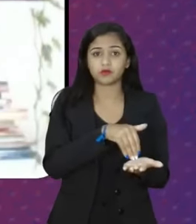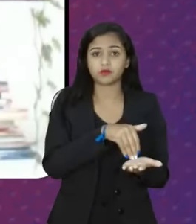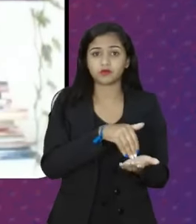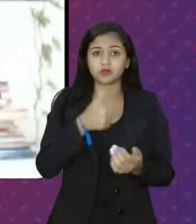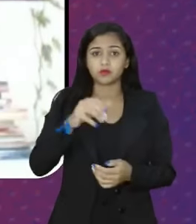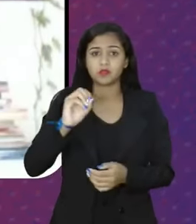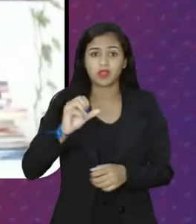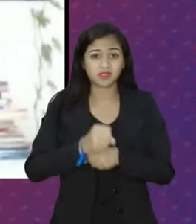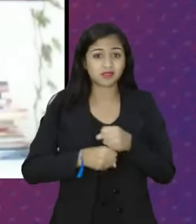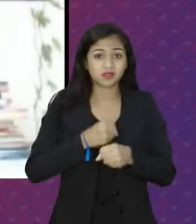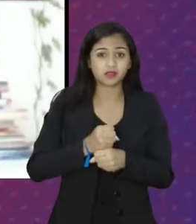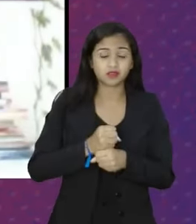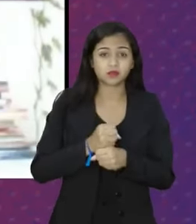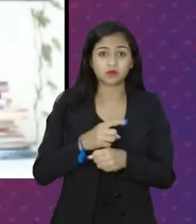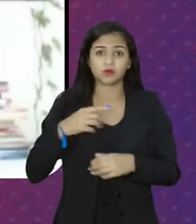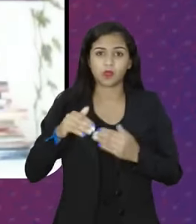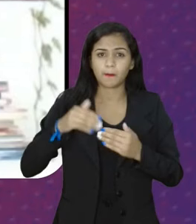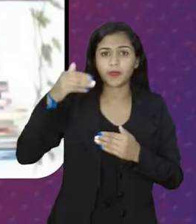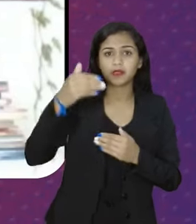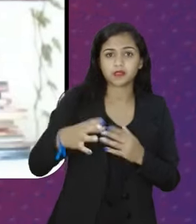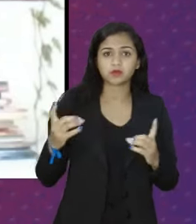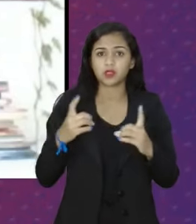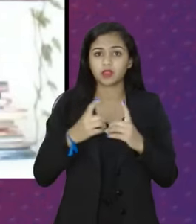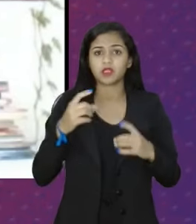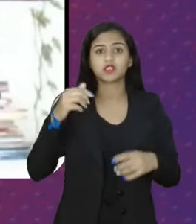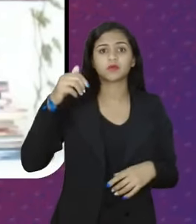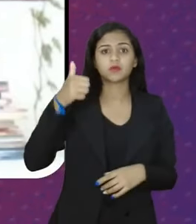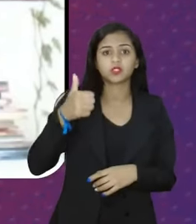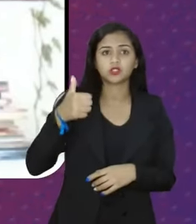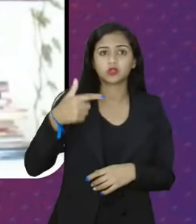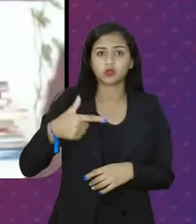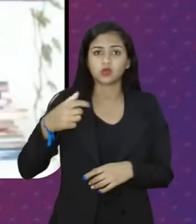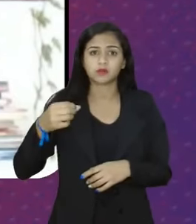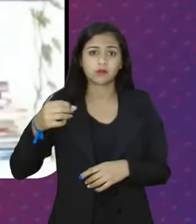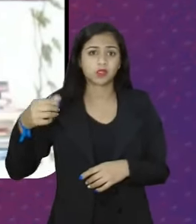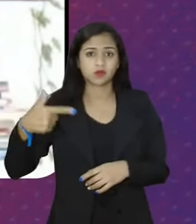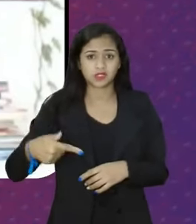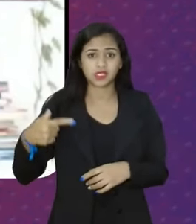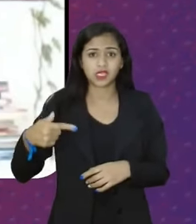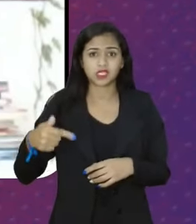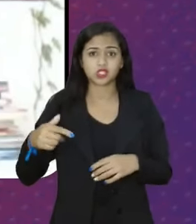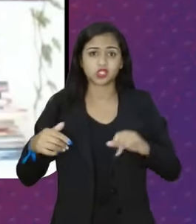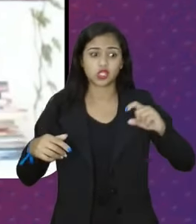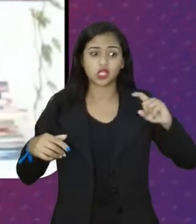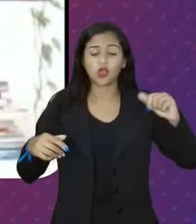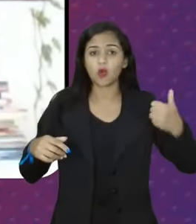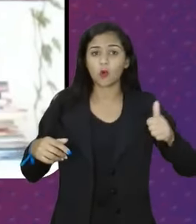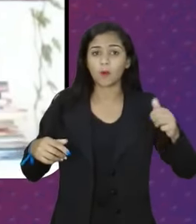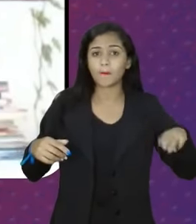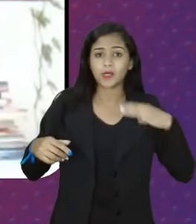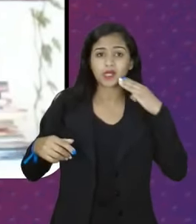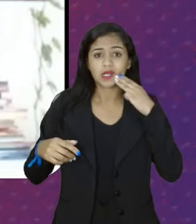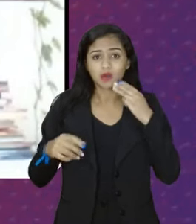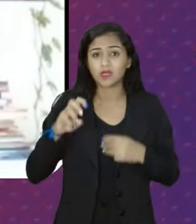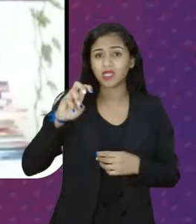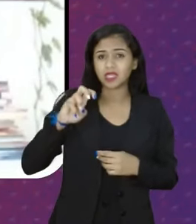10 anos. Né? Nós passamos de um atendimento em 2007 de 1.500.000